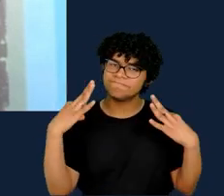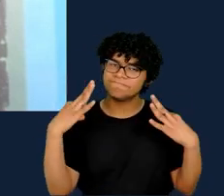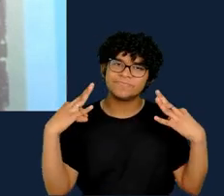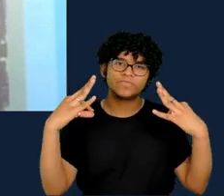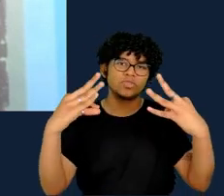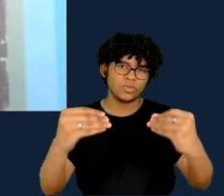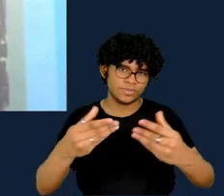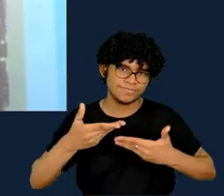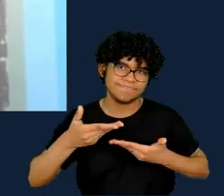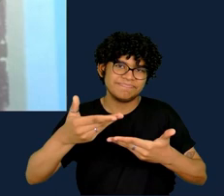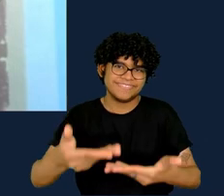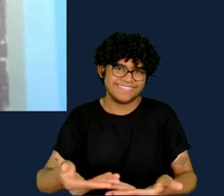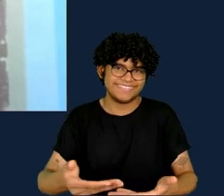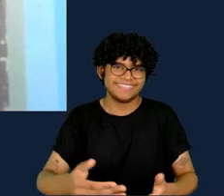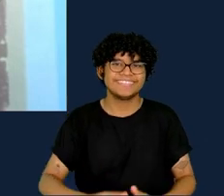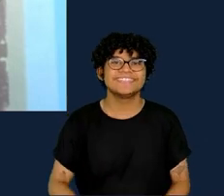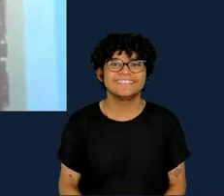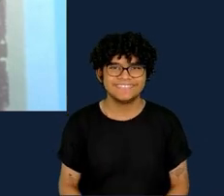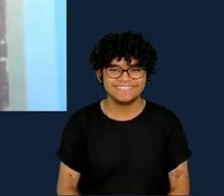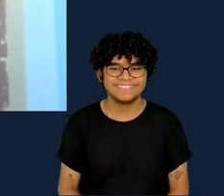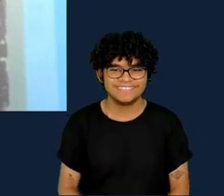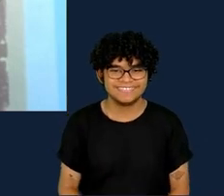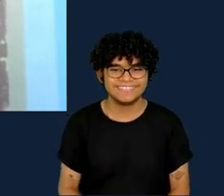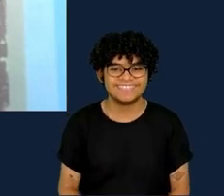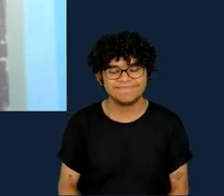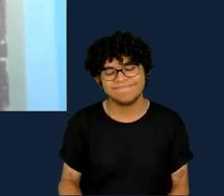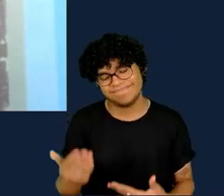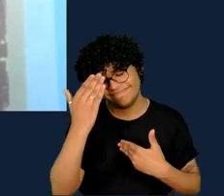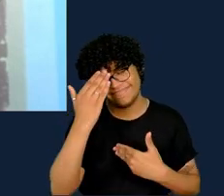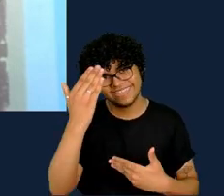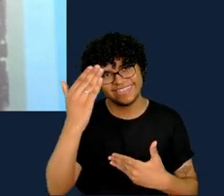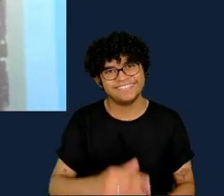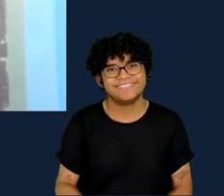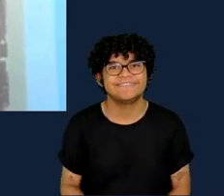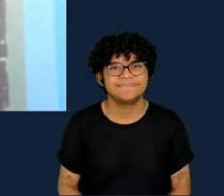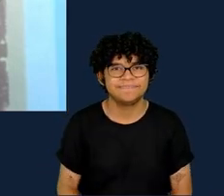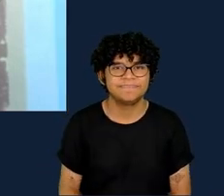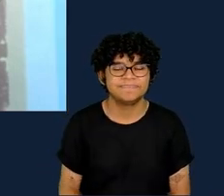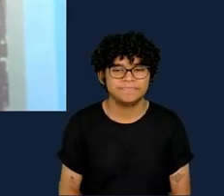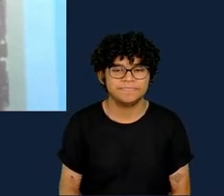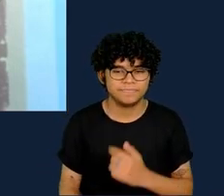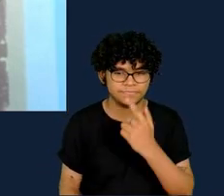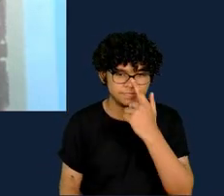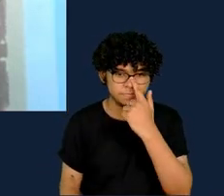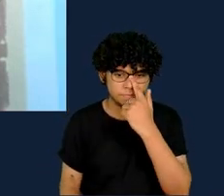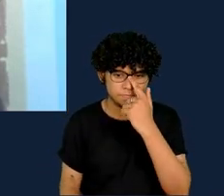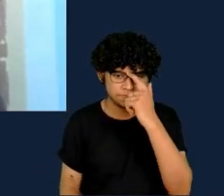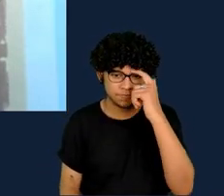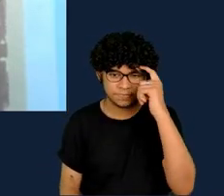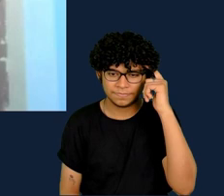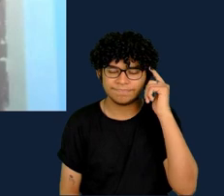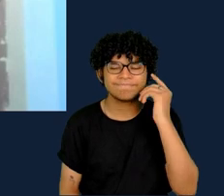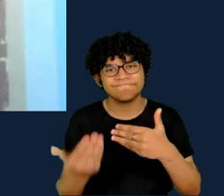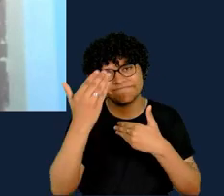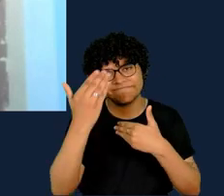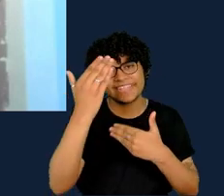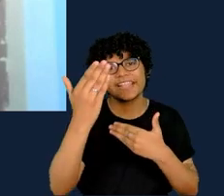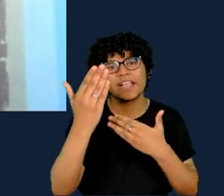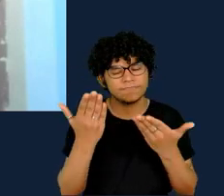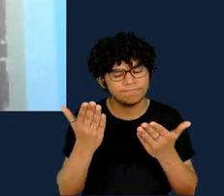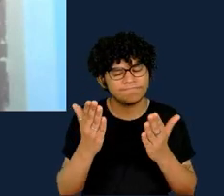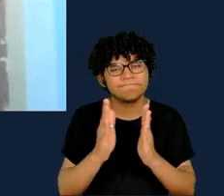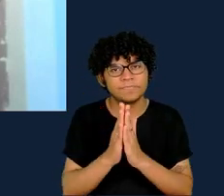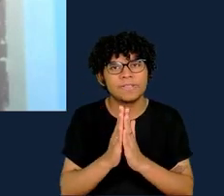pelo convite, né? Muito obrigada. Obrigado a você, Franci. Eu queria realmente agradecer, como você vê, de coração